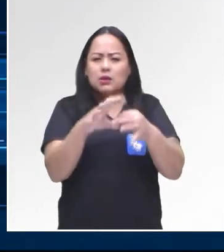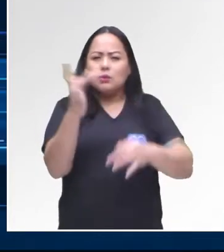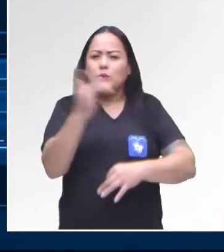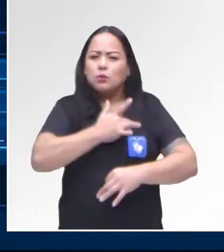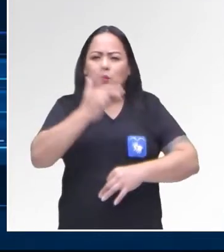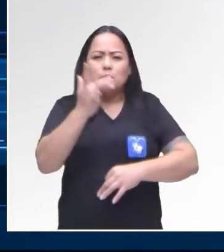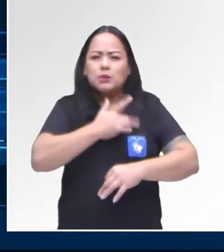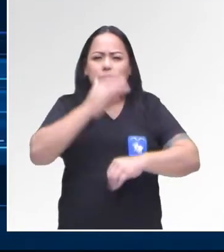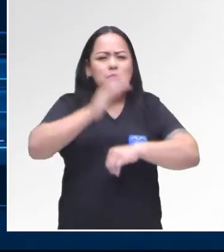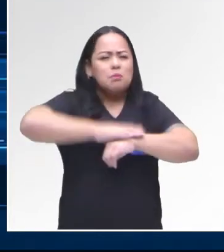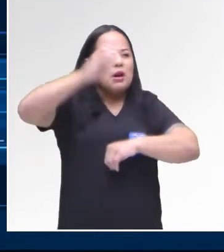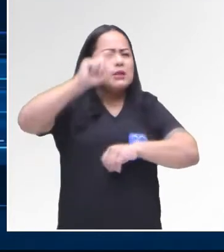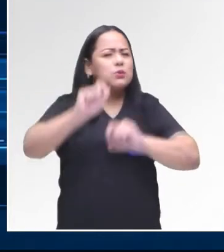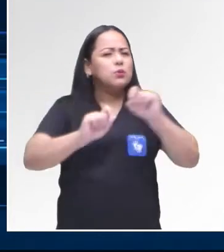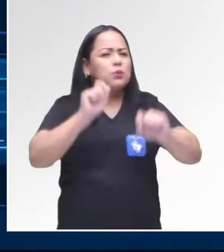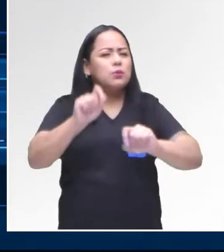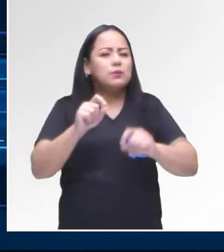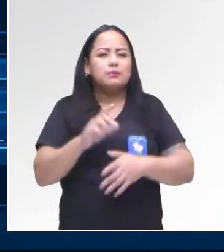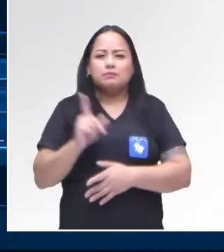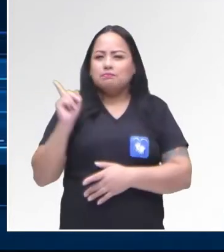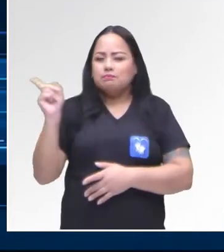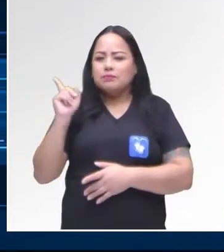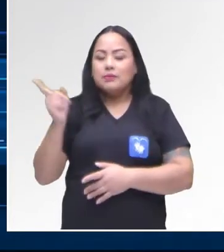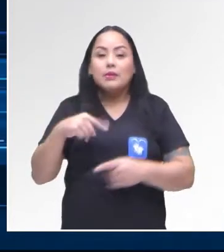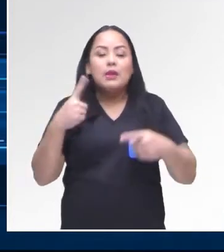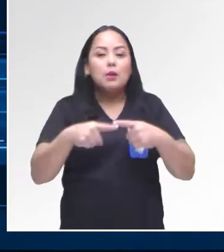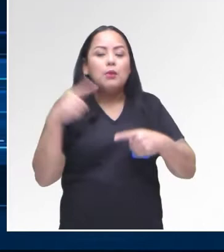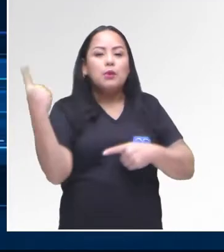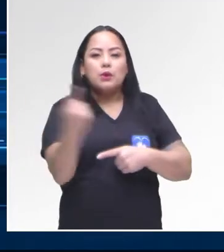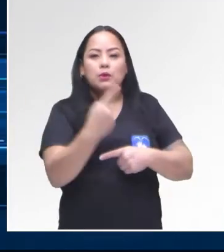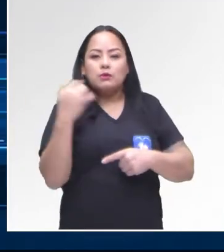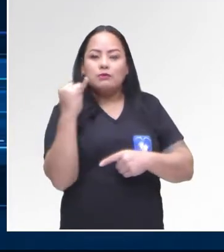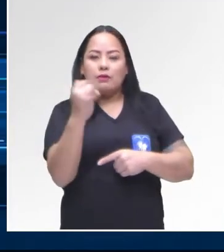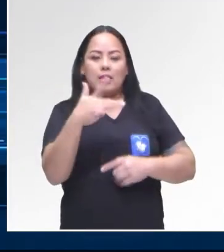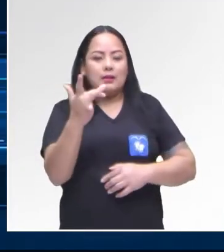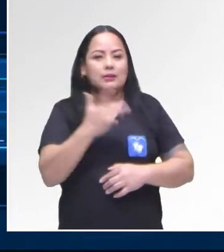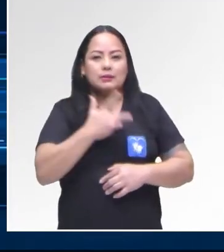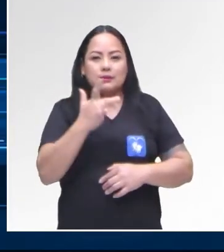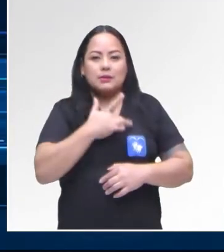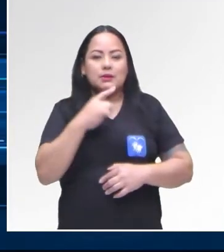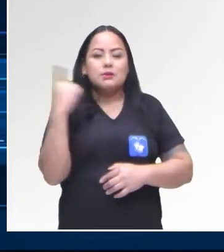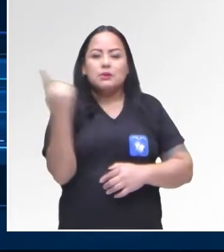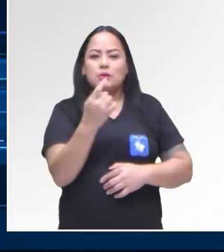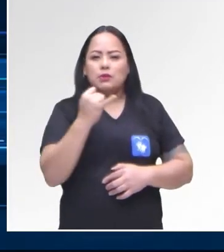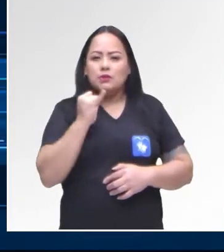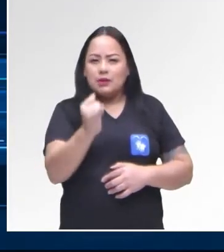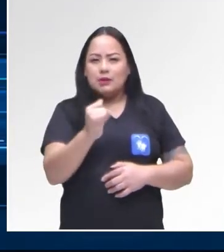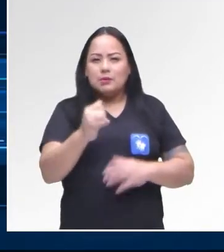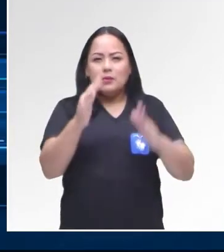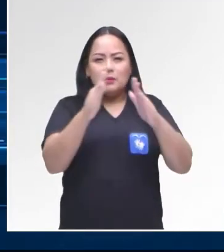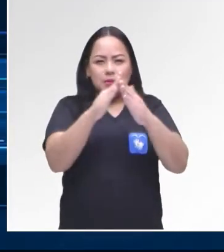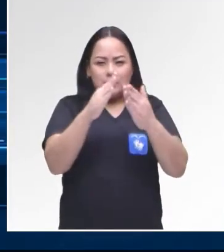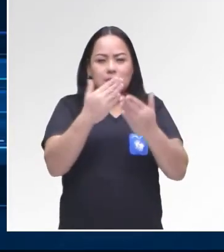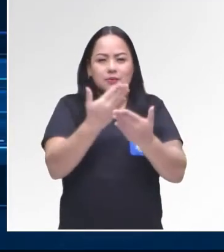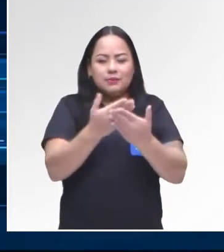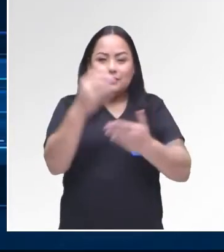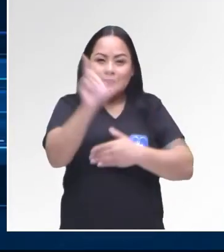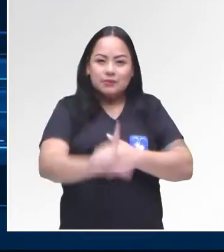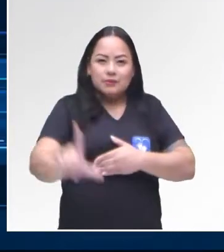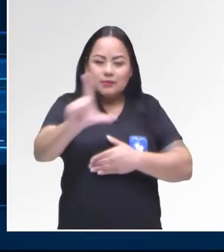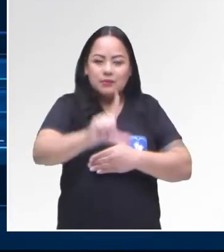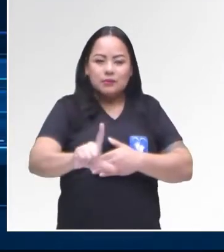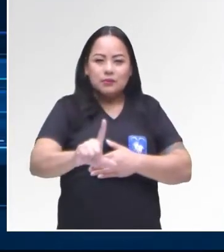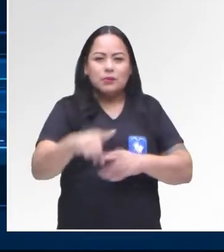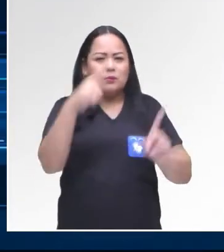mais, tá bom? Porque quando nós falamos em romantismo, nós falamos em uma escola literária. No